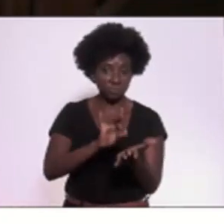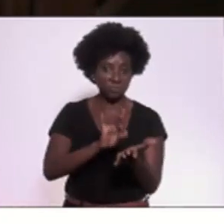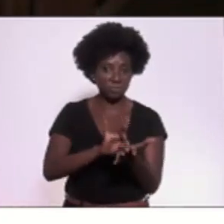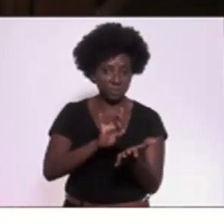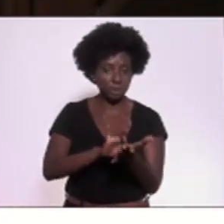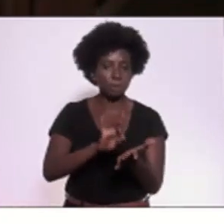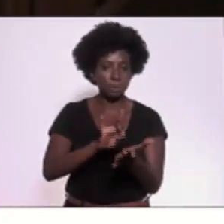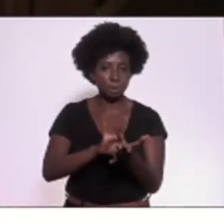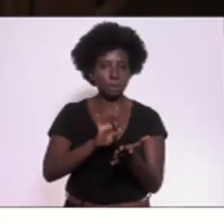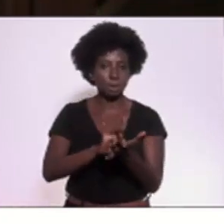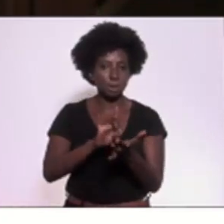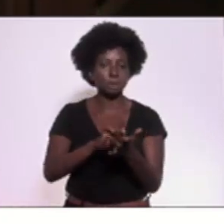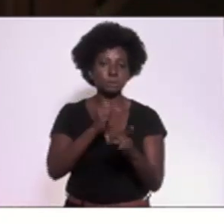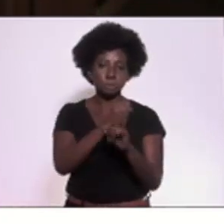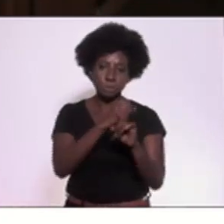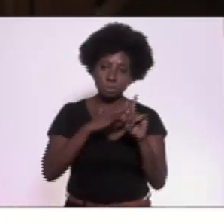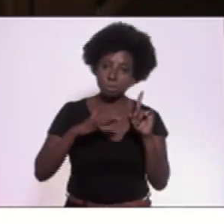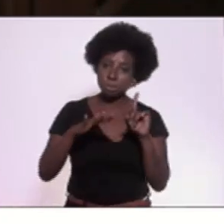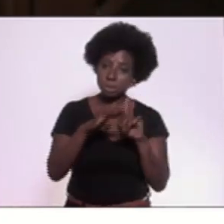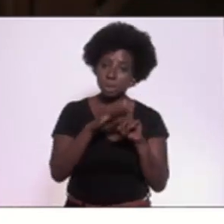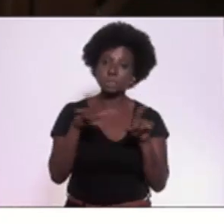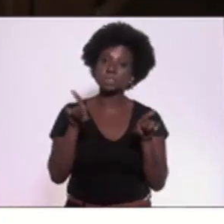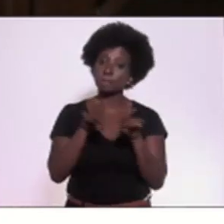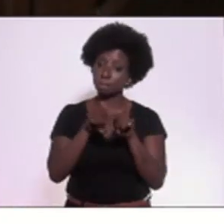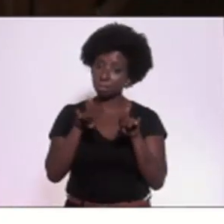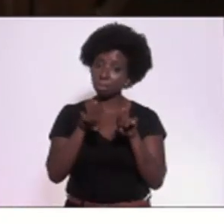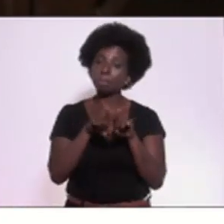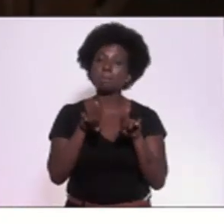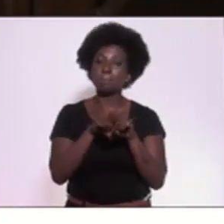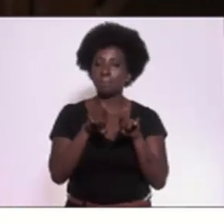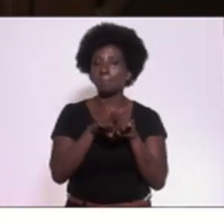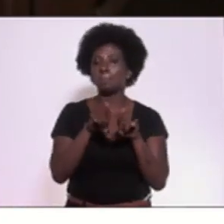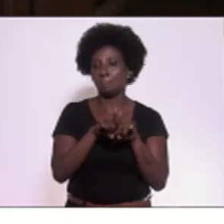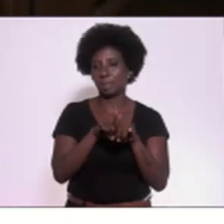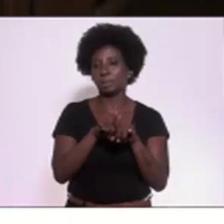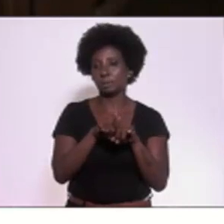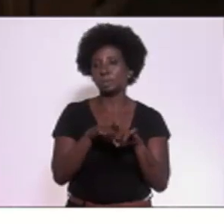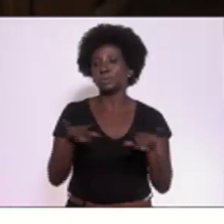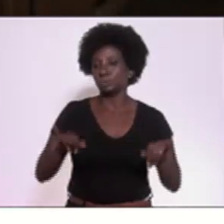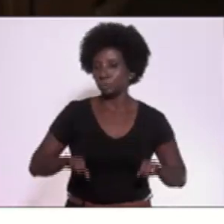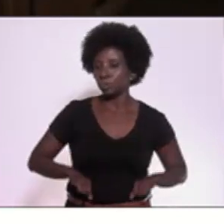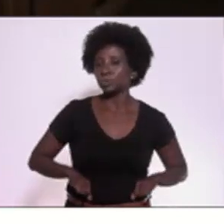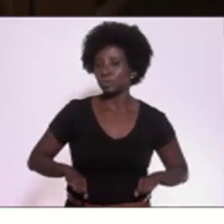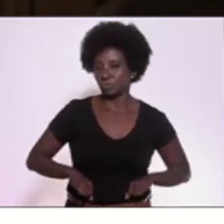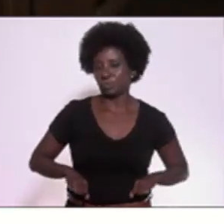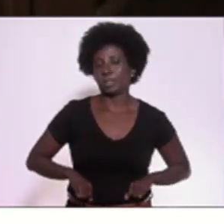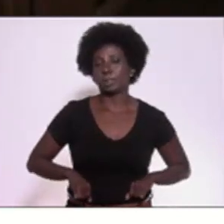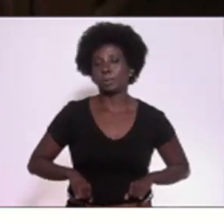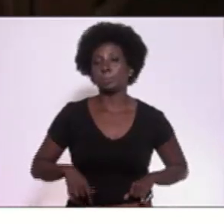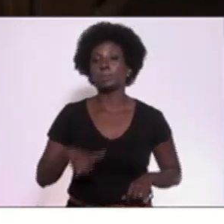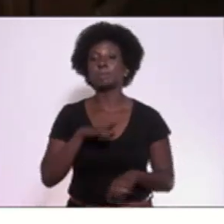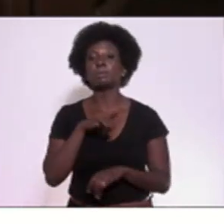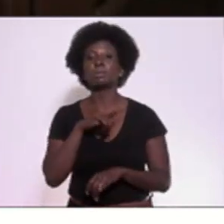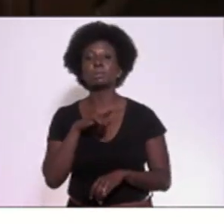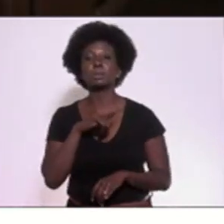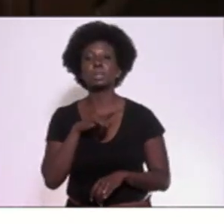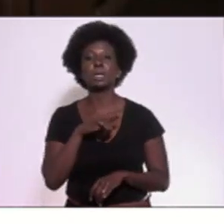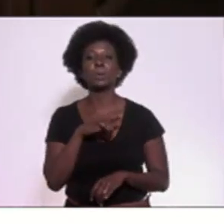estão sendo vítimas. Ou seja, vítimas fatais de uma lógica completamente